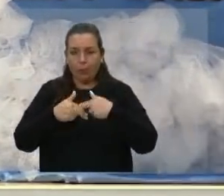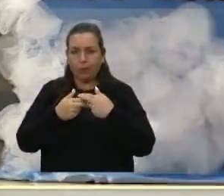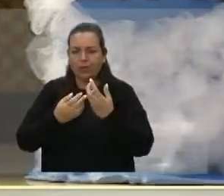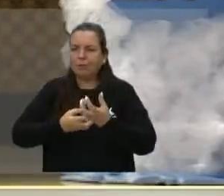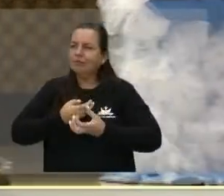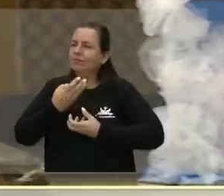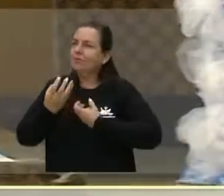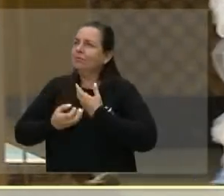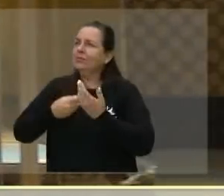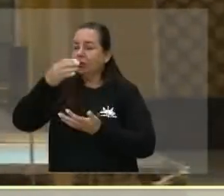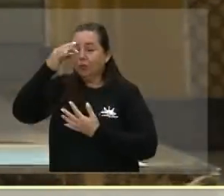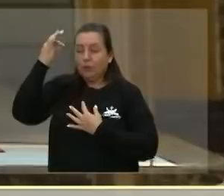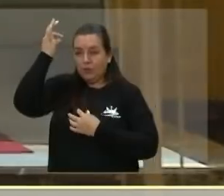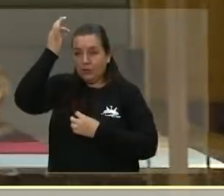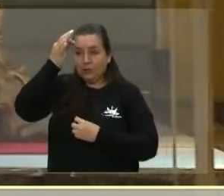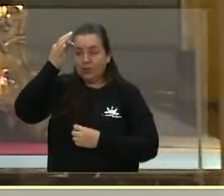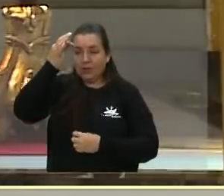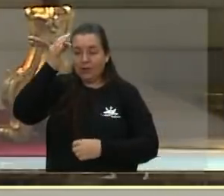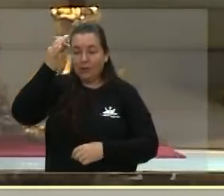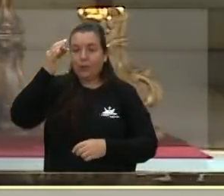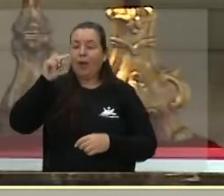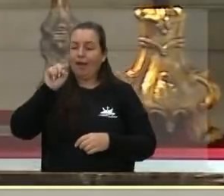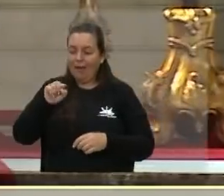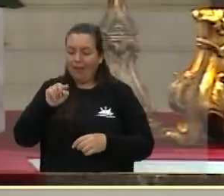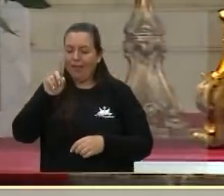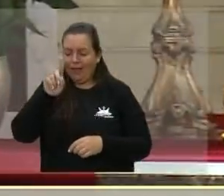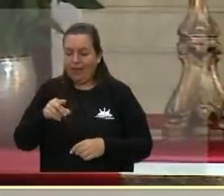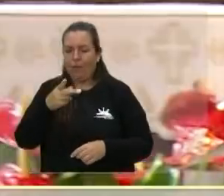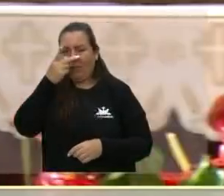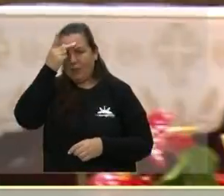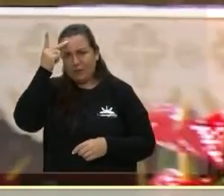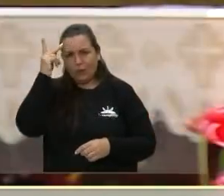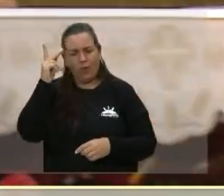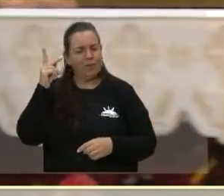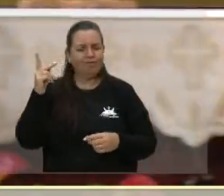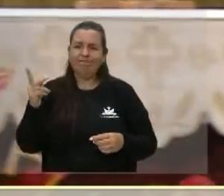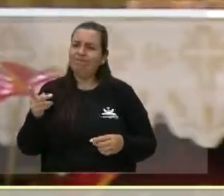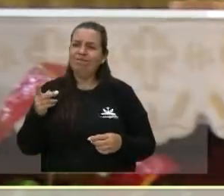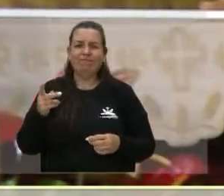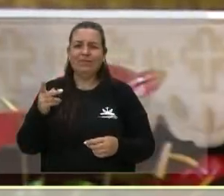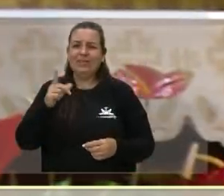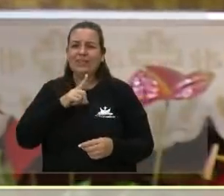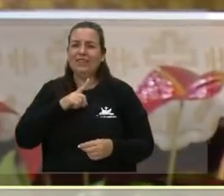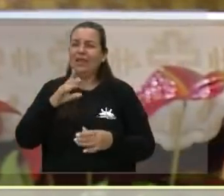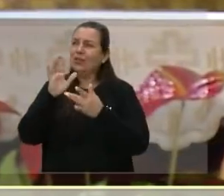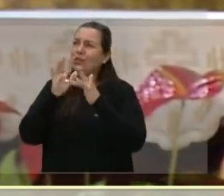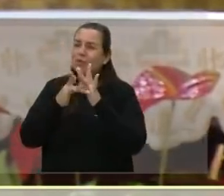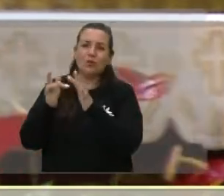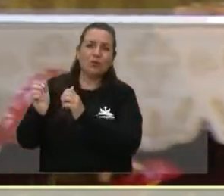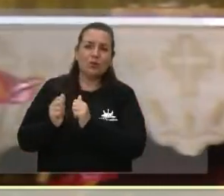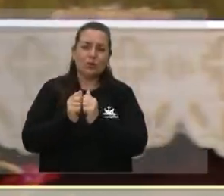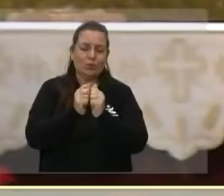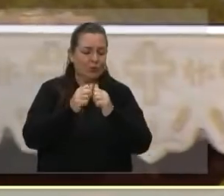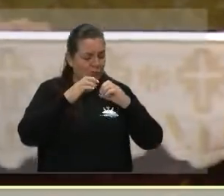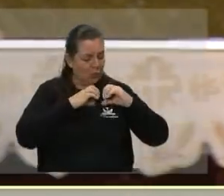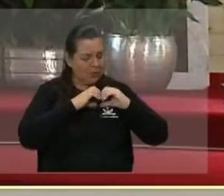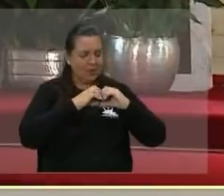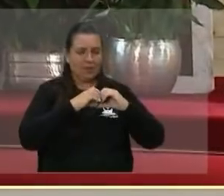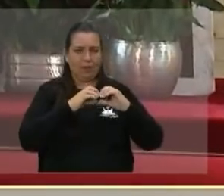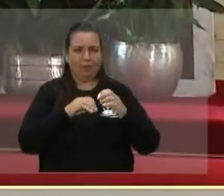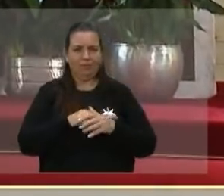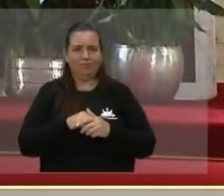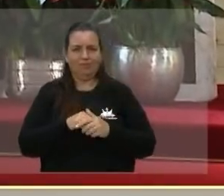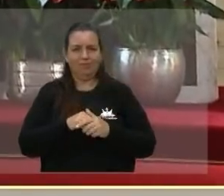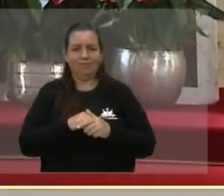lembra de um texto que nosso senhor nesse assim e me ocurrio para explicar se alguém te